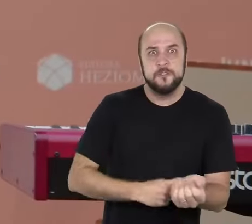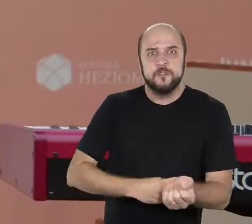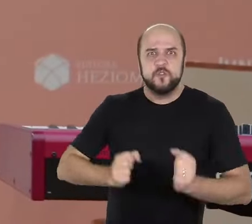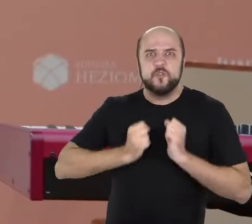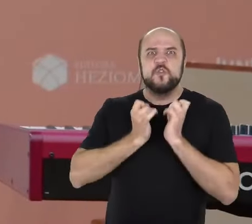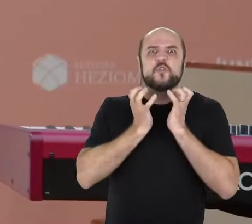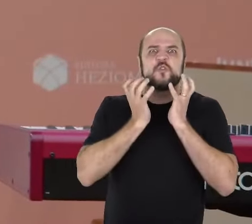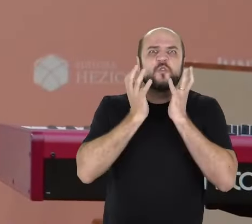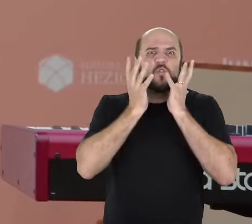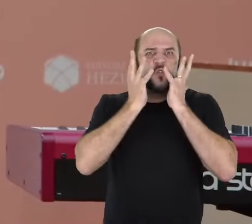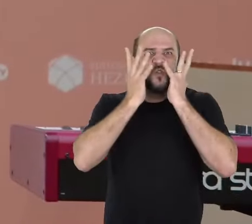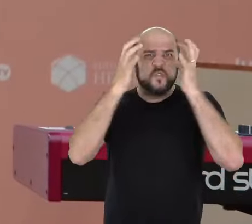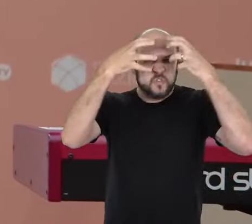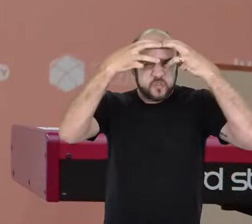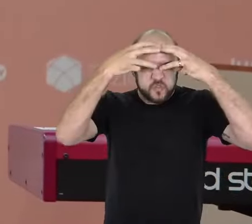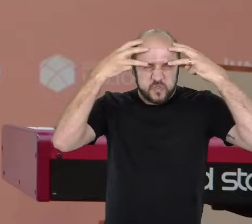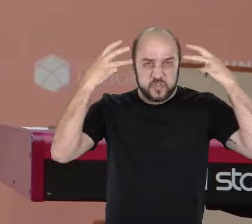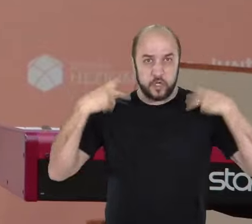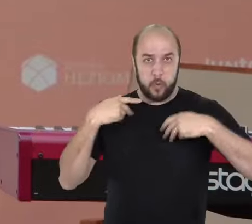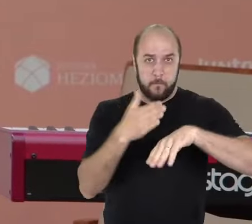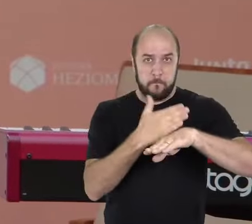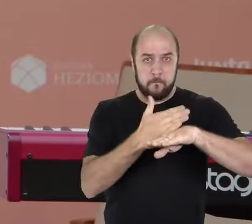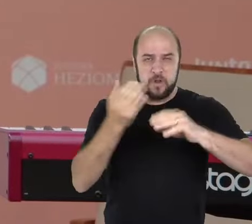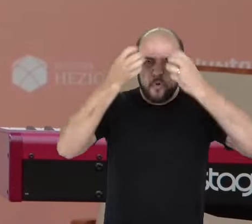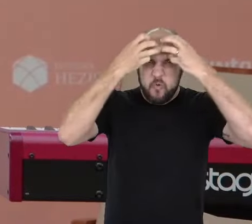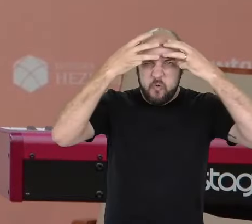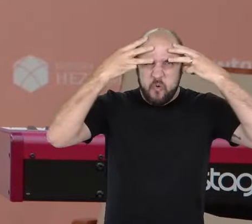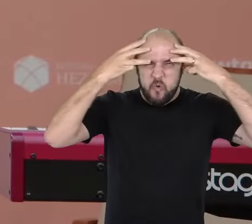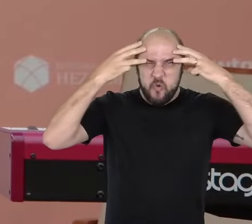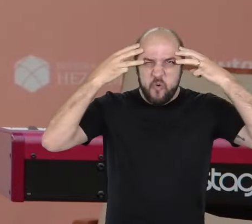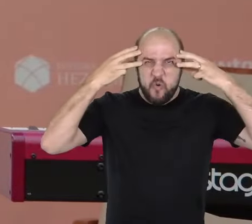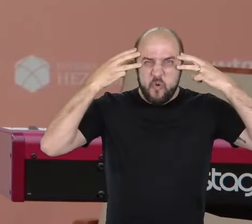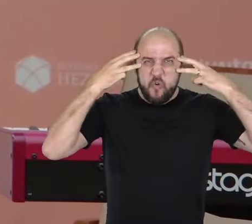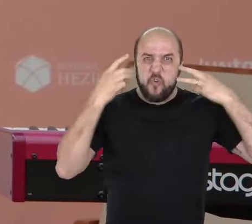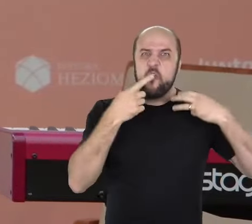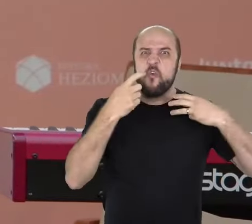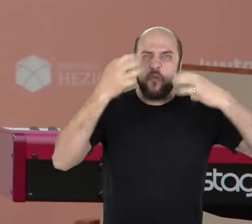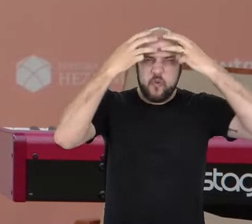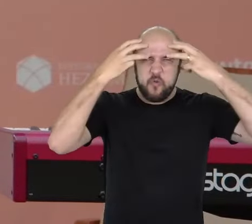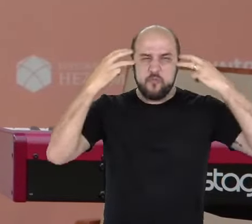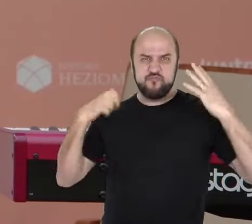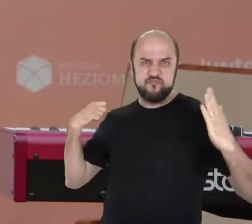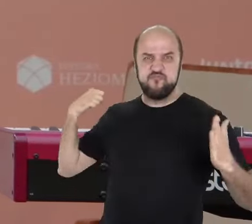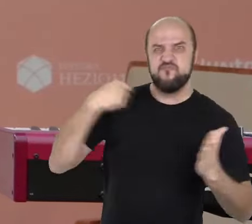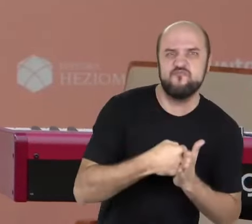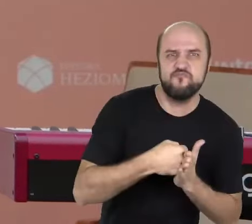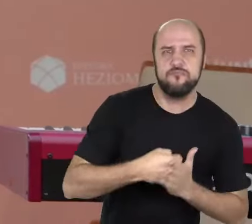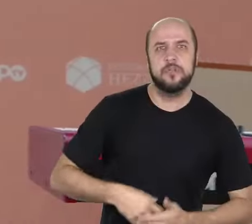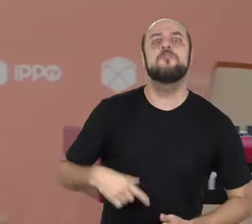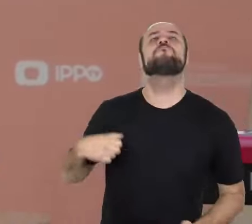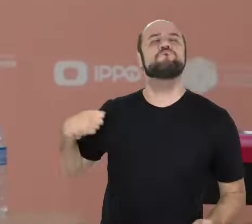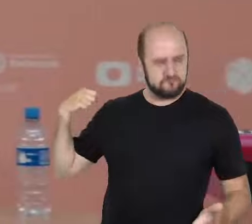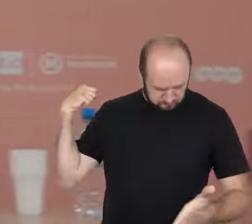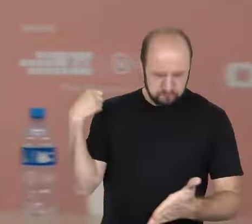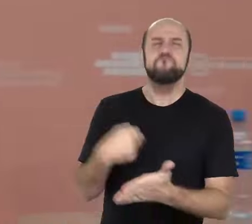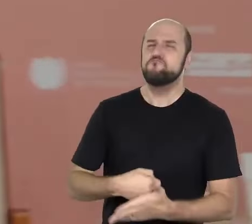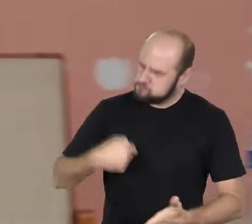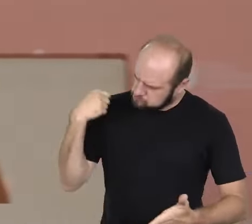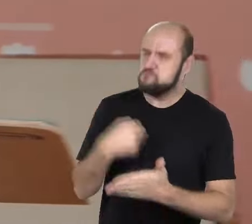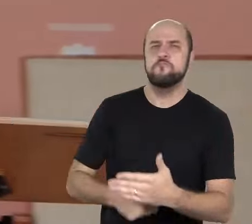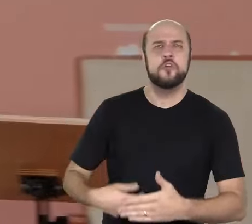ficava vermelha, as veias aqui, ó, que eu sou branca, isso aqui meu, ficava tudo aqui. Eu partia pra cima. Partia pra cima,